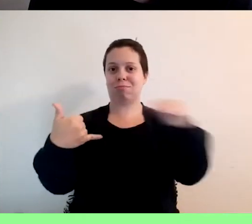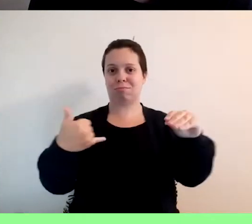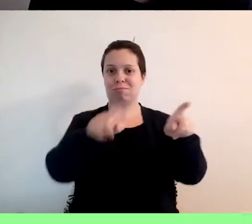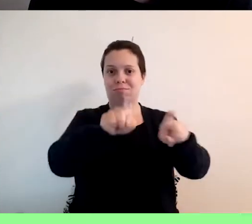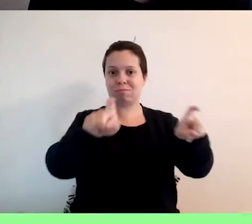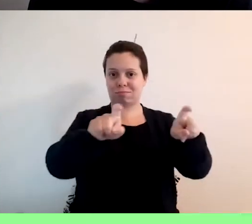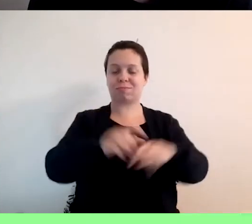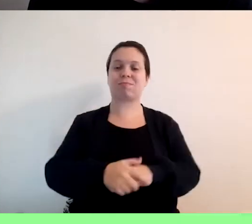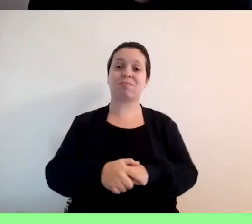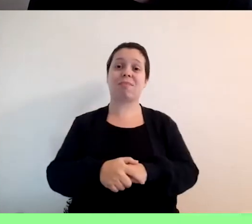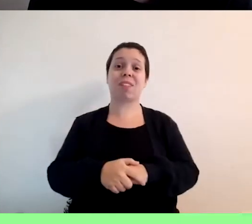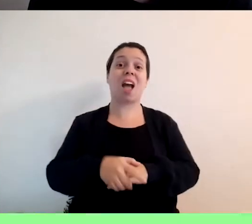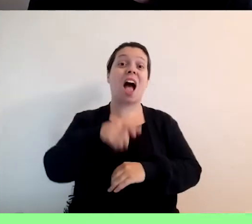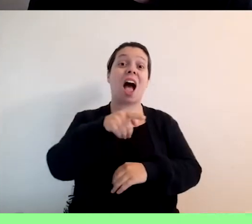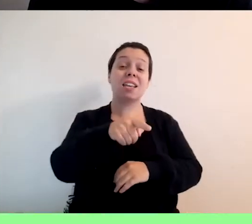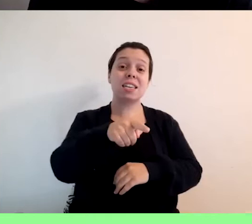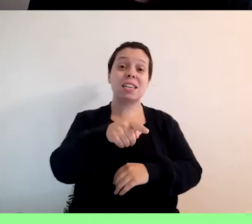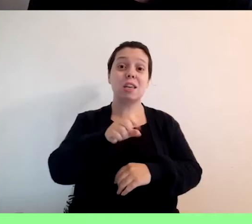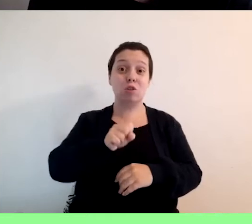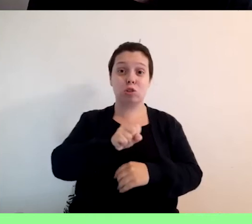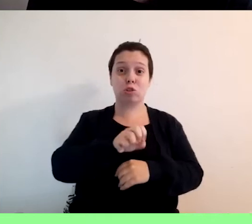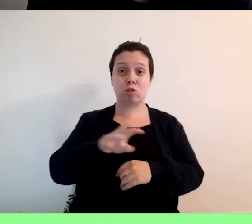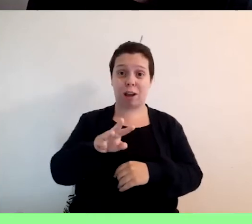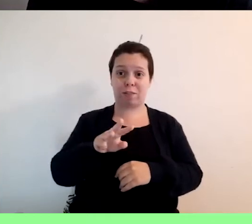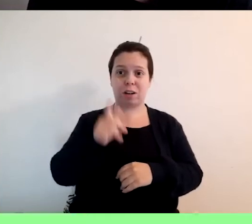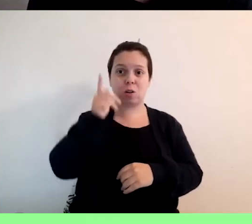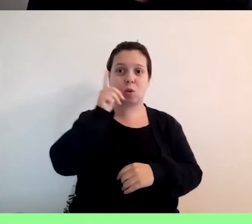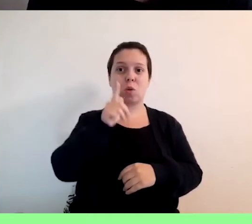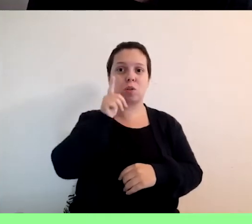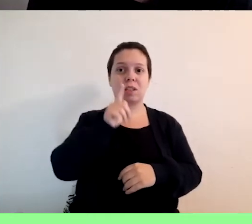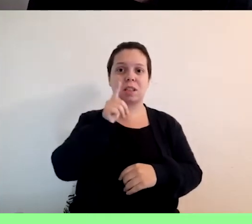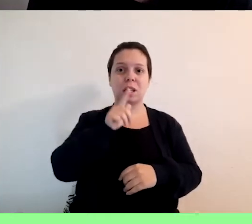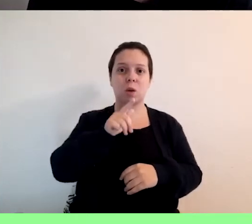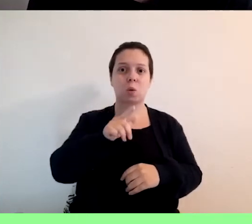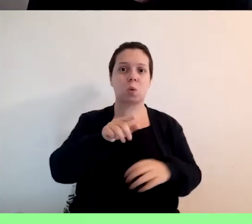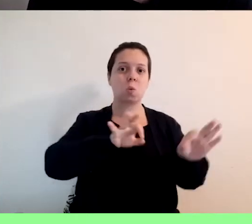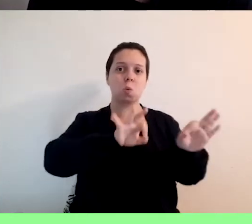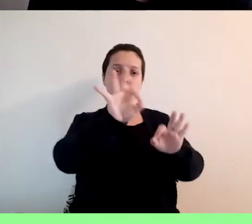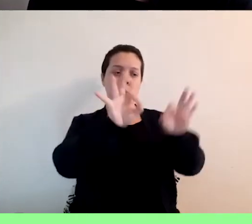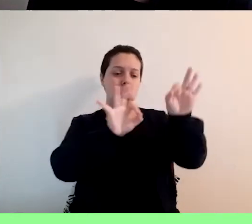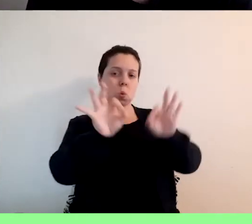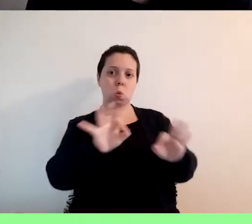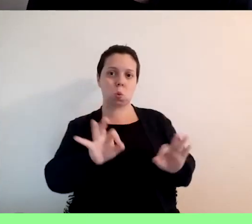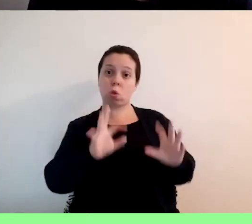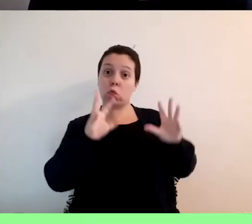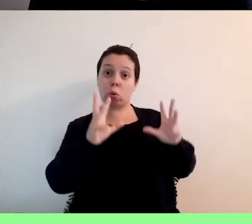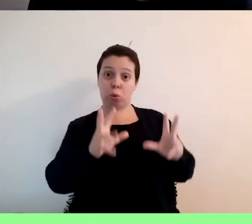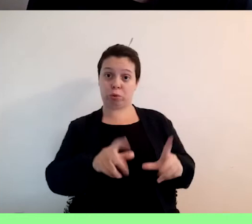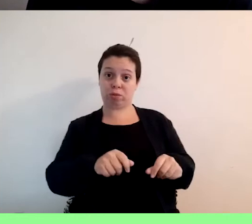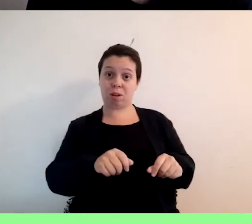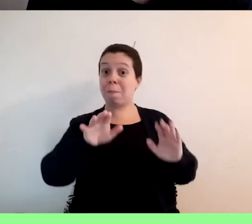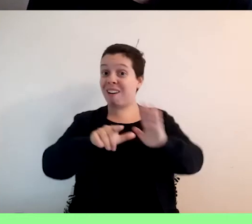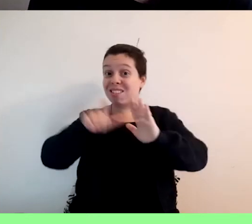me permite controlar a tela toda ali na interface do computador. E não encontrava programas